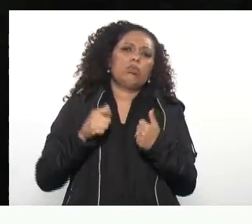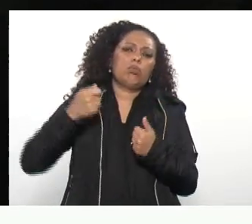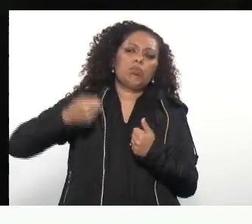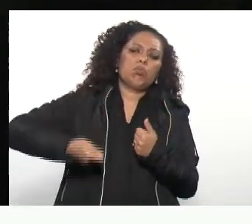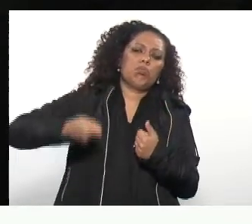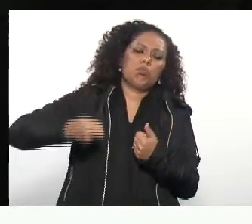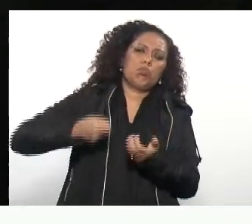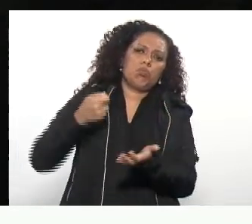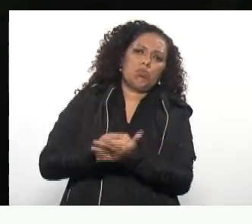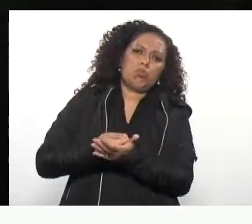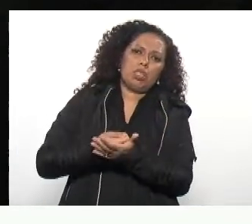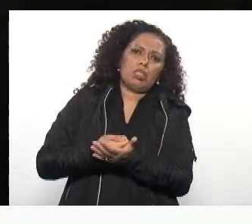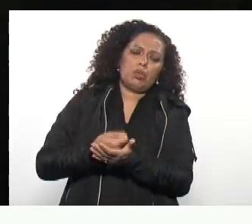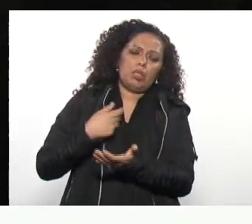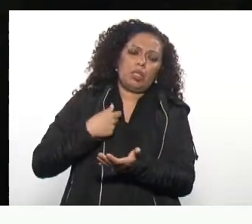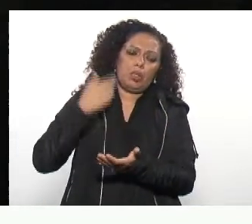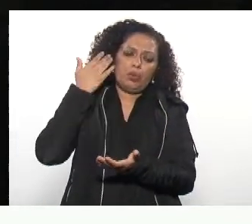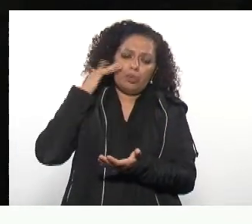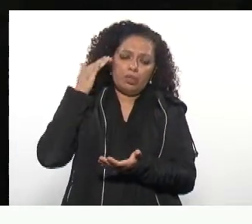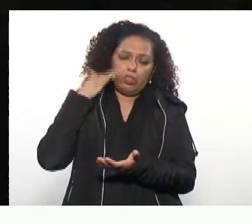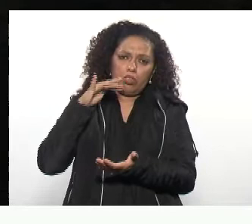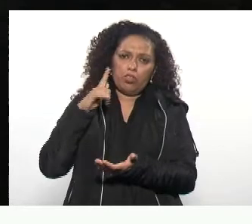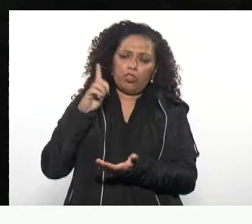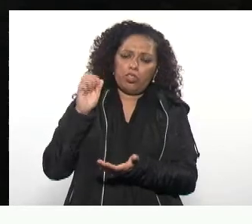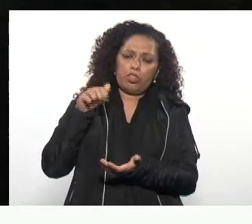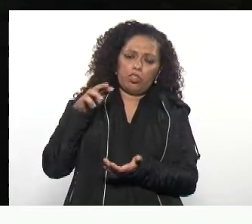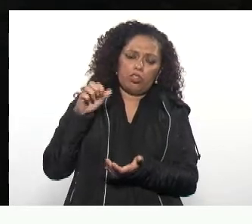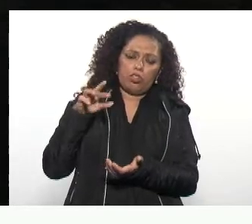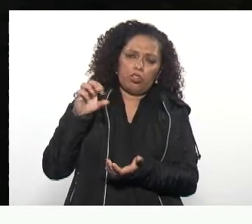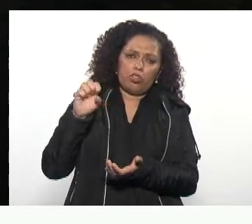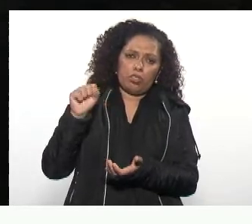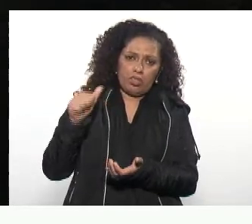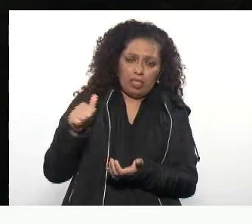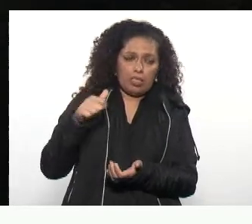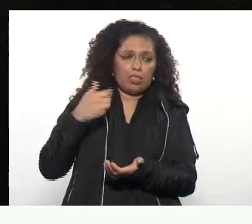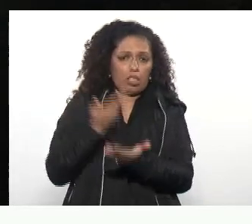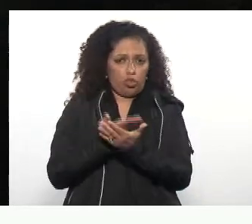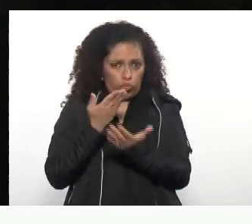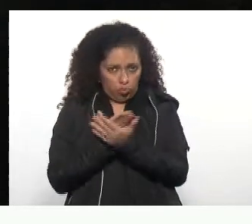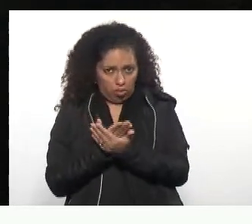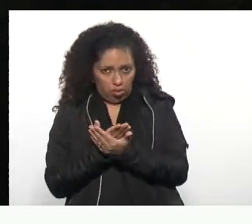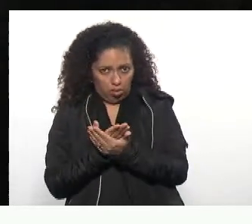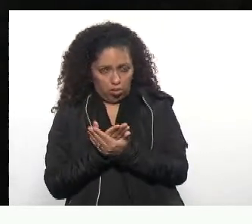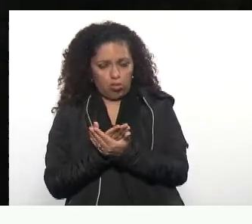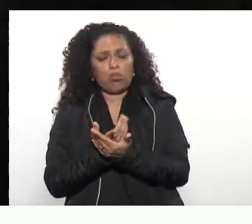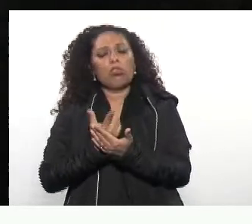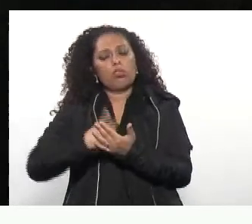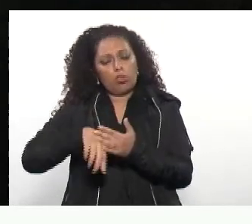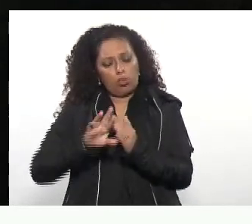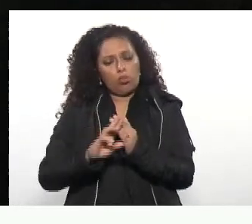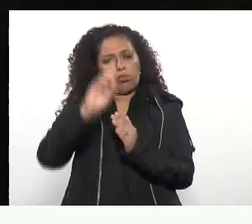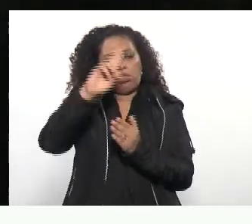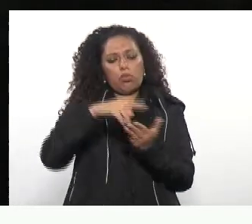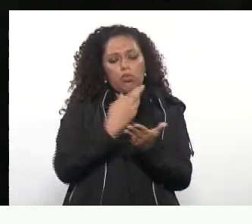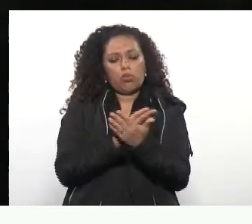Bom, então eu entendi que é a Genersa que vai tomar a iniciativa que está disso estudando tudo.